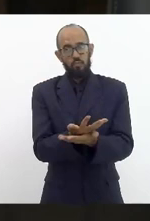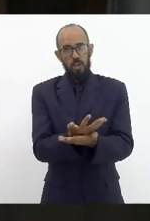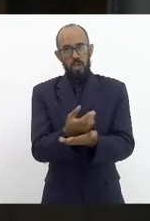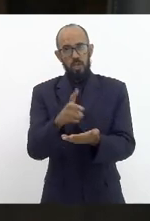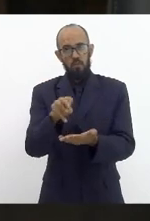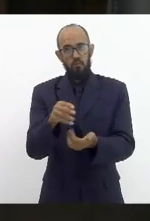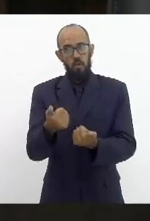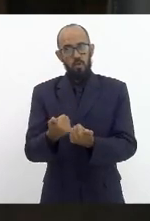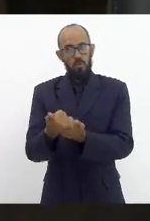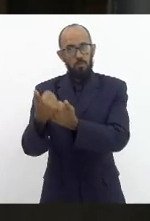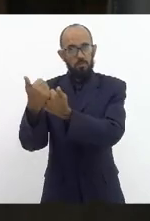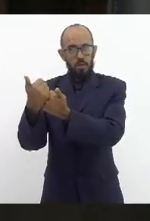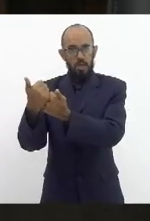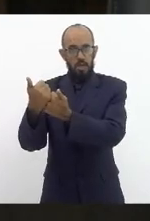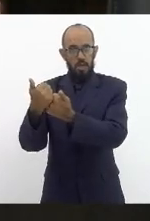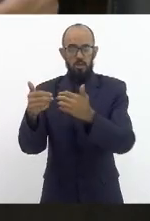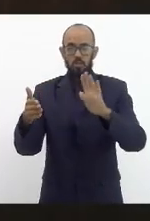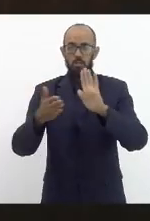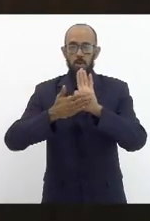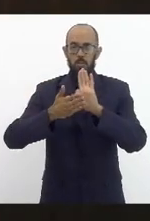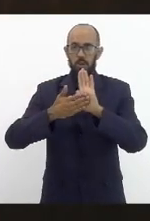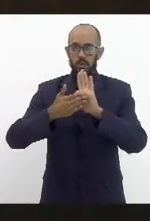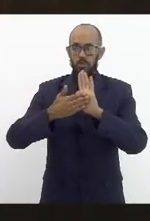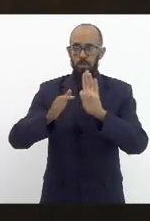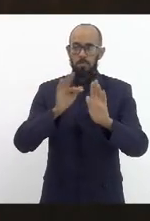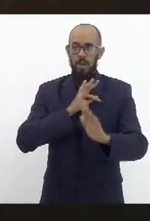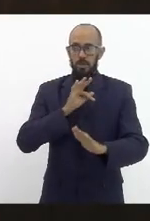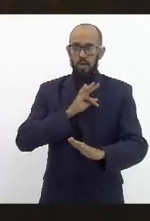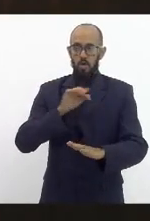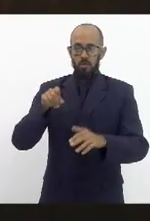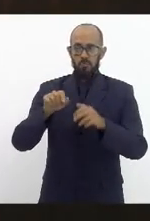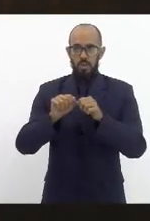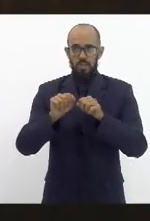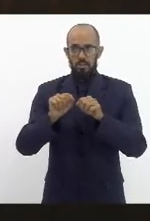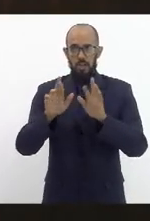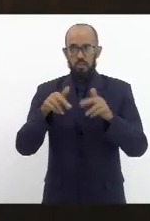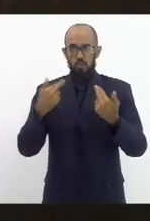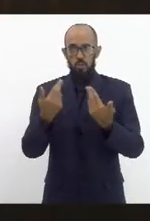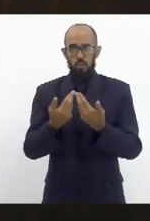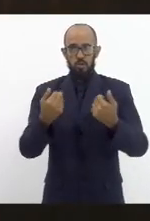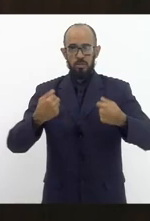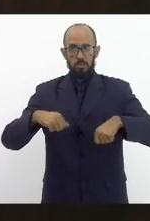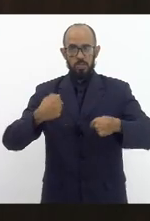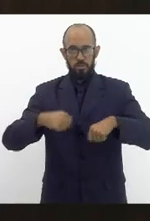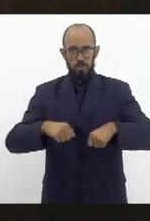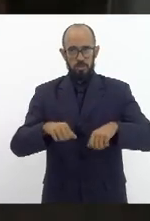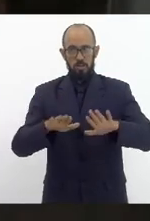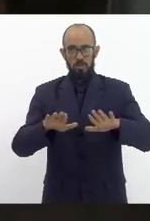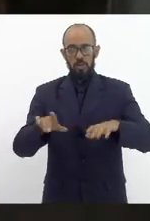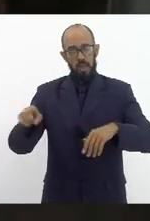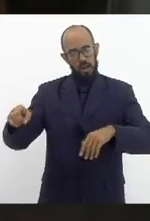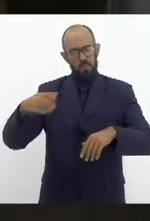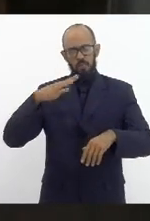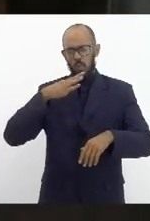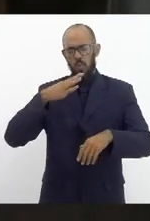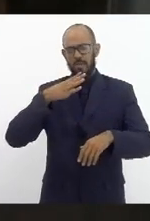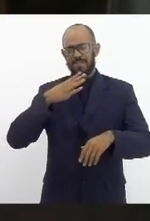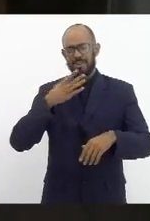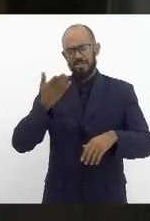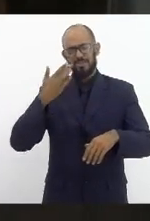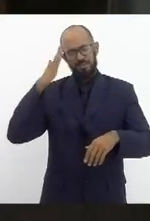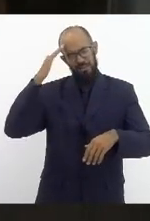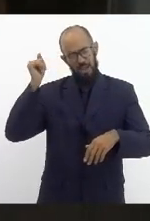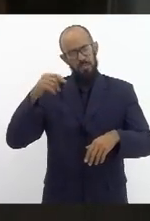com a deputada Marta Rocha, de verdade, em fazer as reuniões necessárias, e ela me conhece, sabe que quando nós